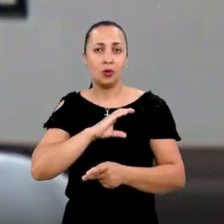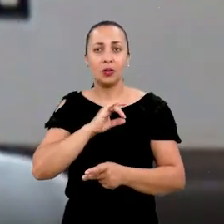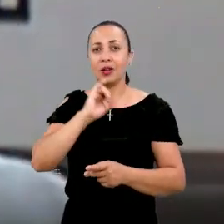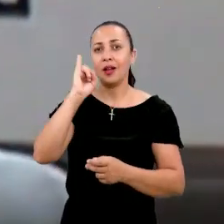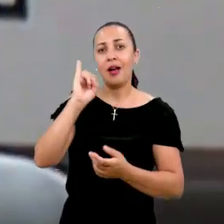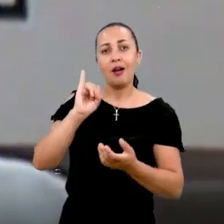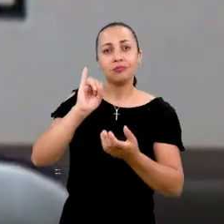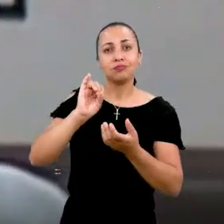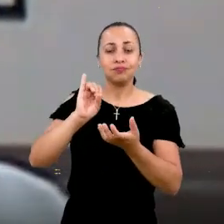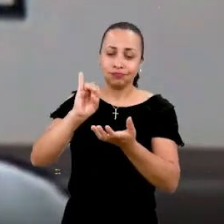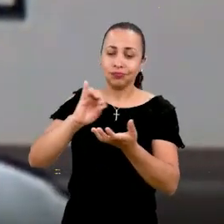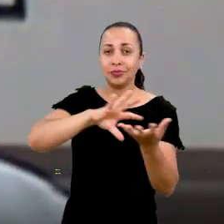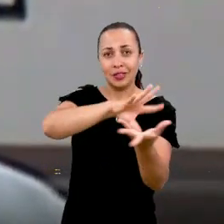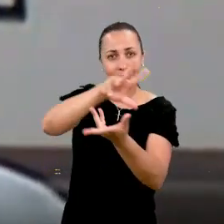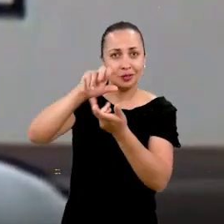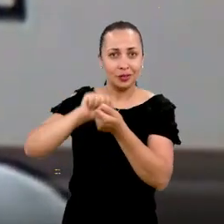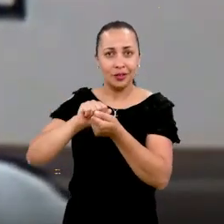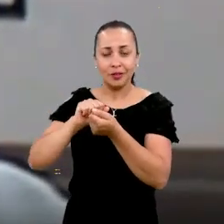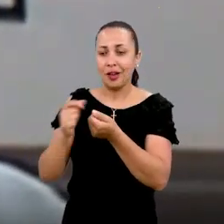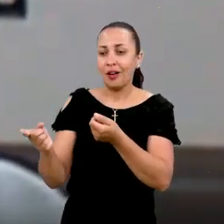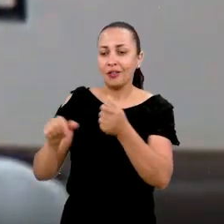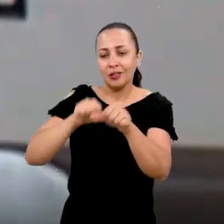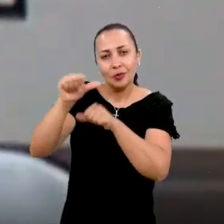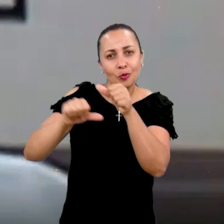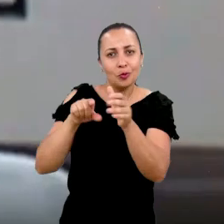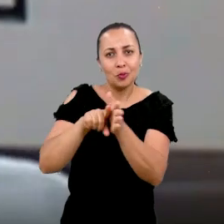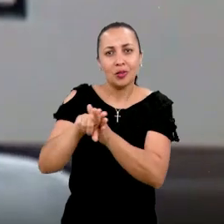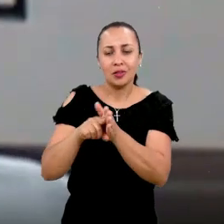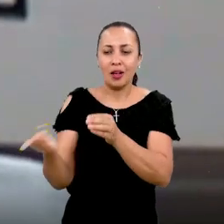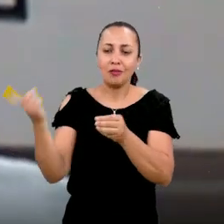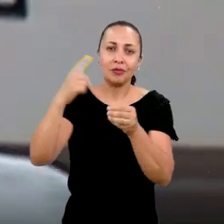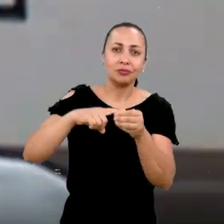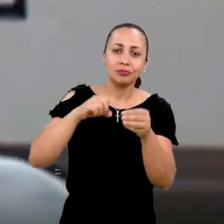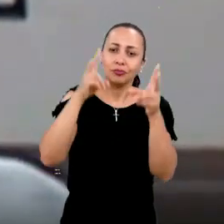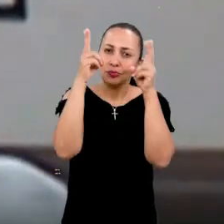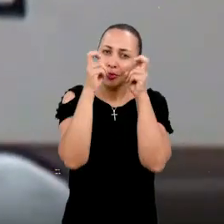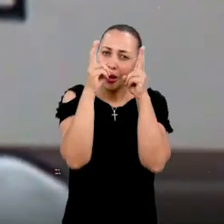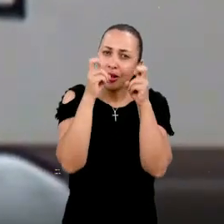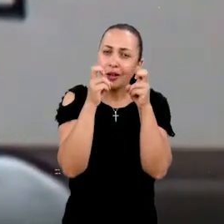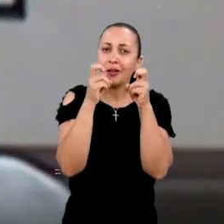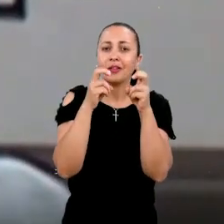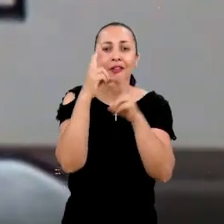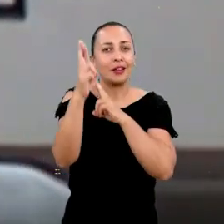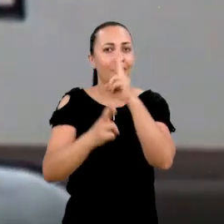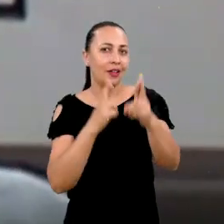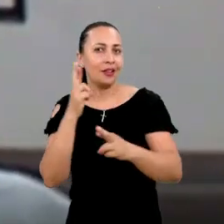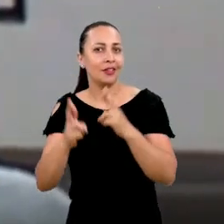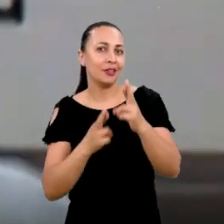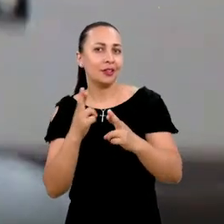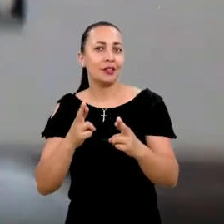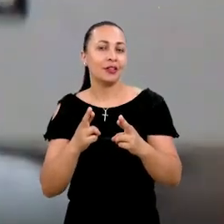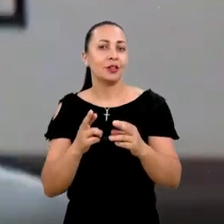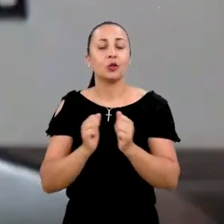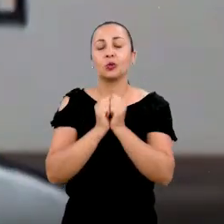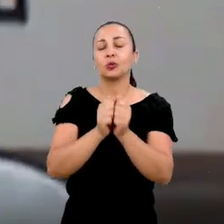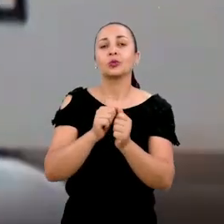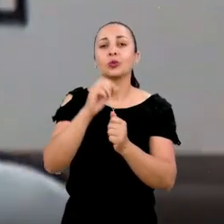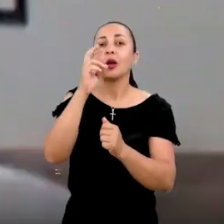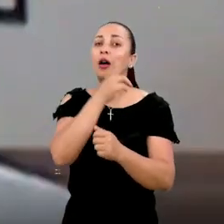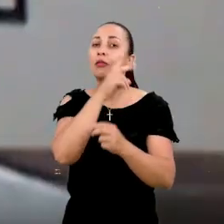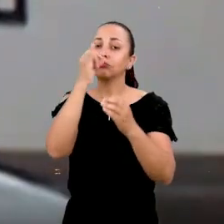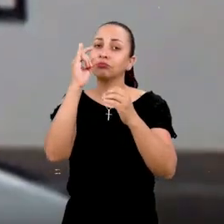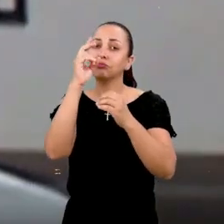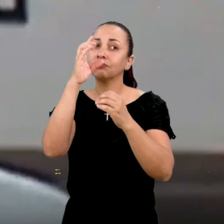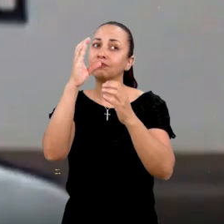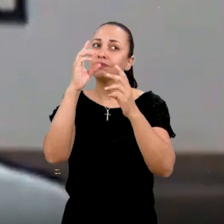do exterior, né, desenvolvendo pesquisas que venham tocar em temáticas concernentes à relação da